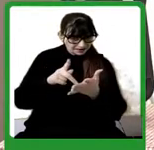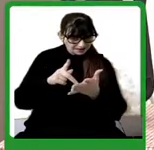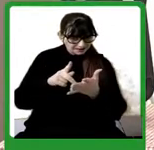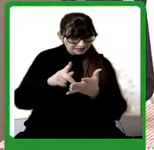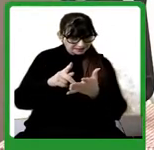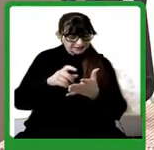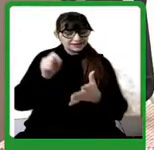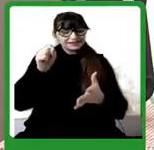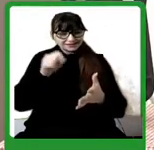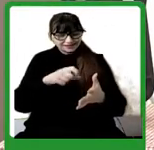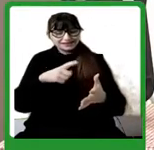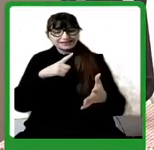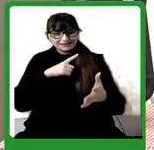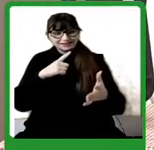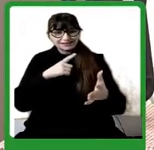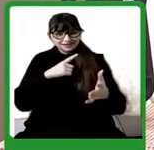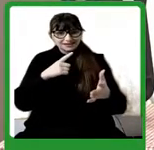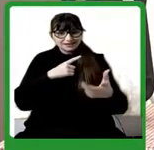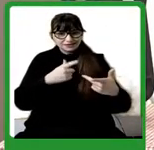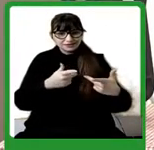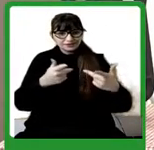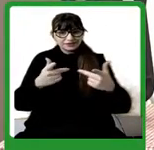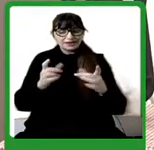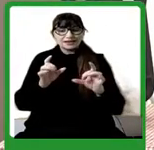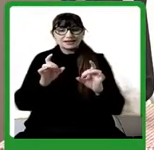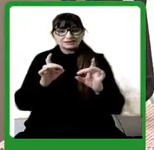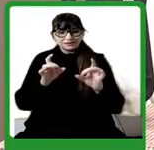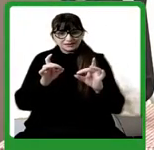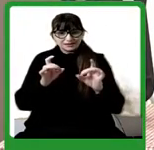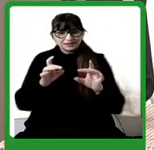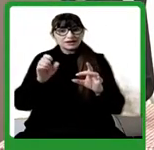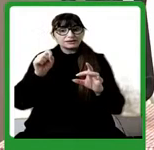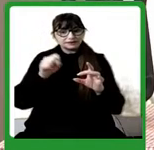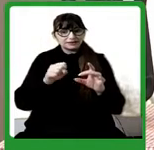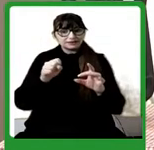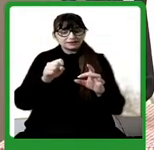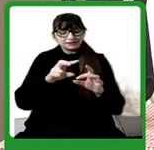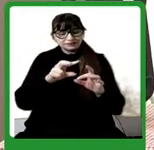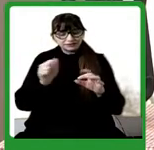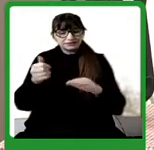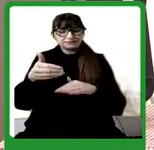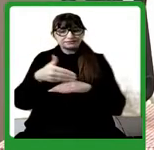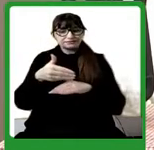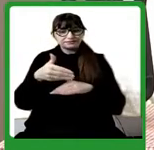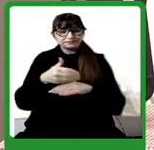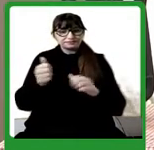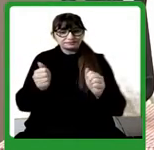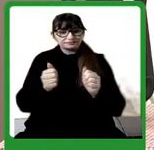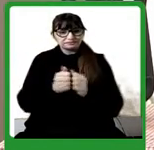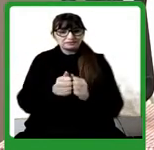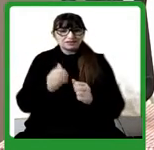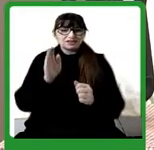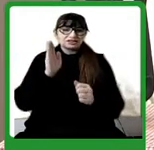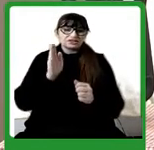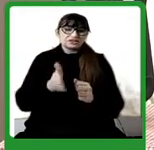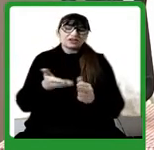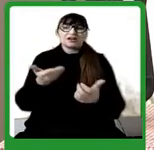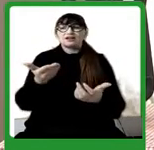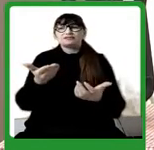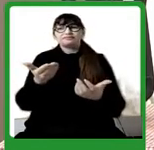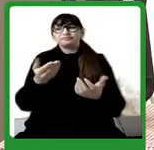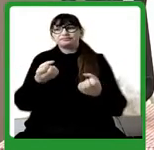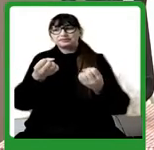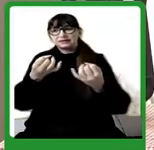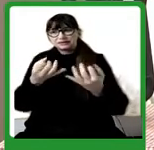nós temos uma presença de uma pessoa muito especial que vai estar conosco, né? Ele que já foi engenheiro e